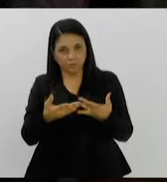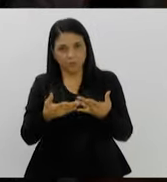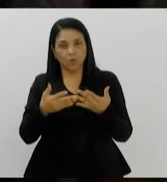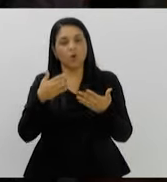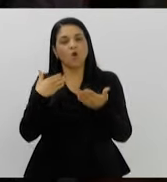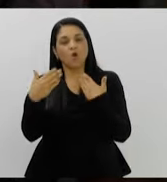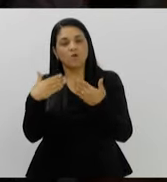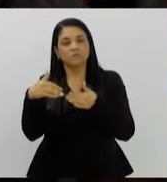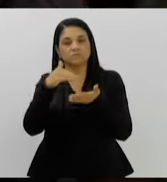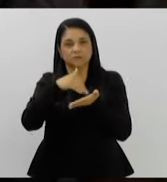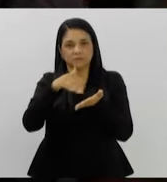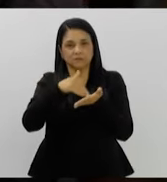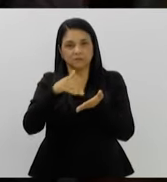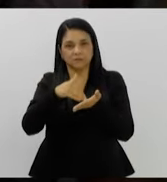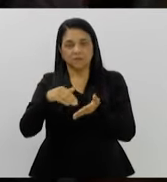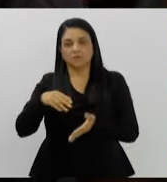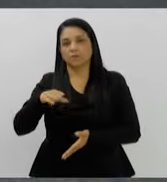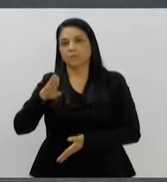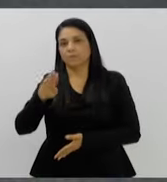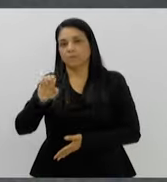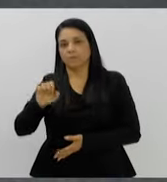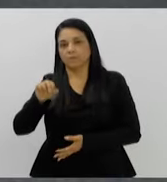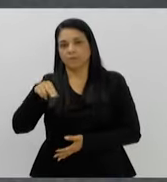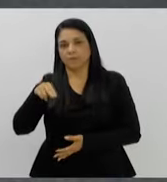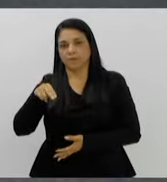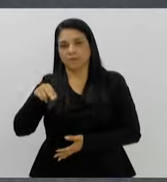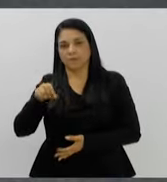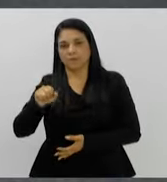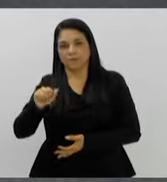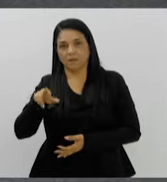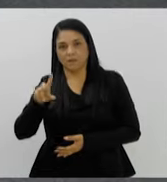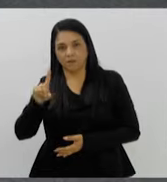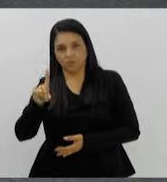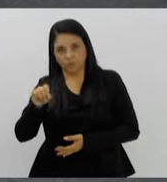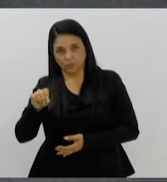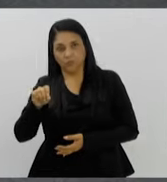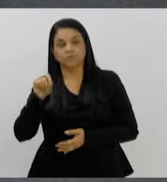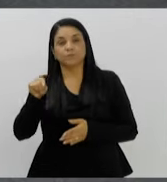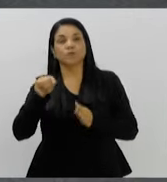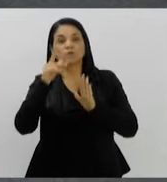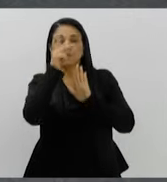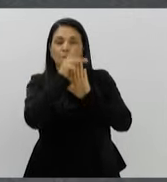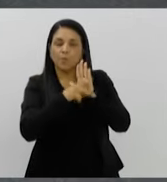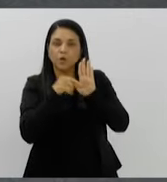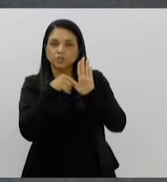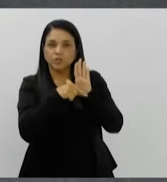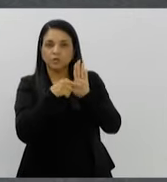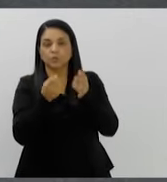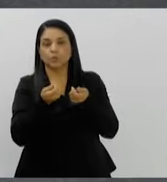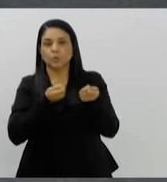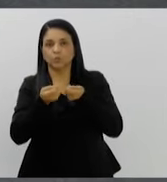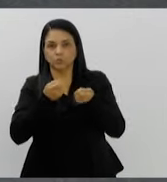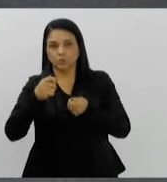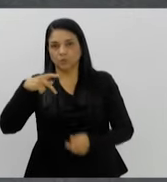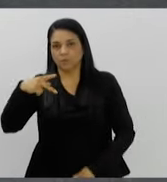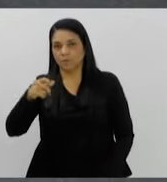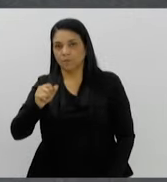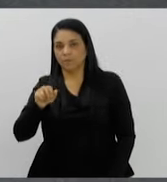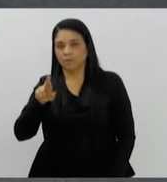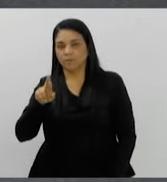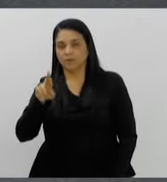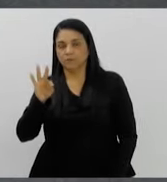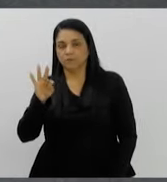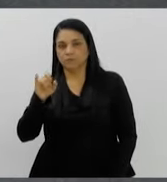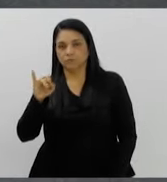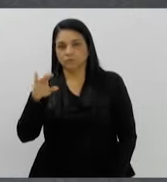secretário Bernardo R sobre aquele projeto do controle do particulado e ele pediu pra gente